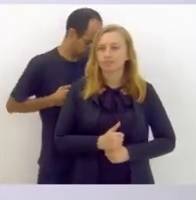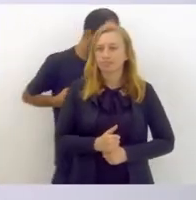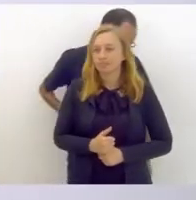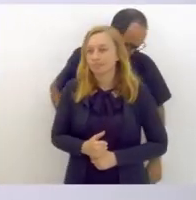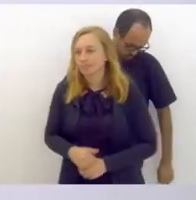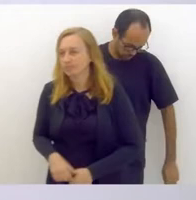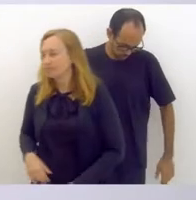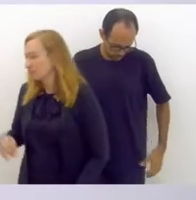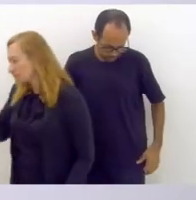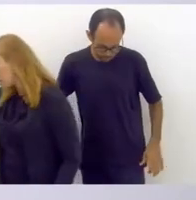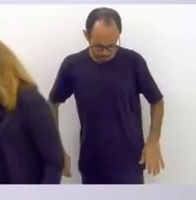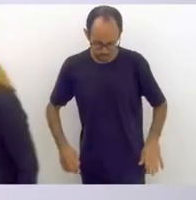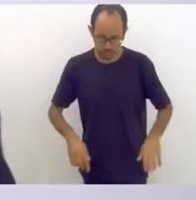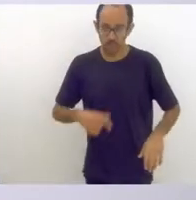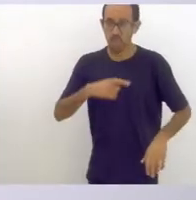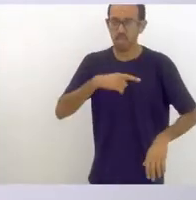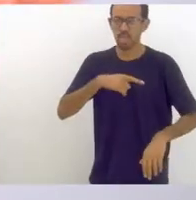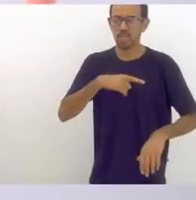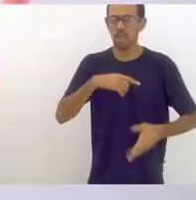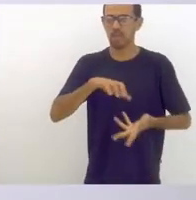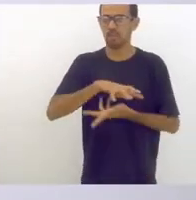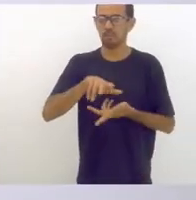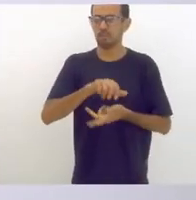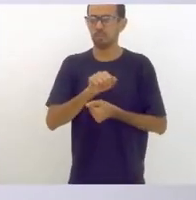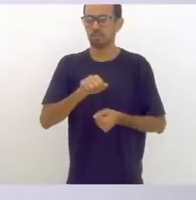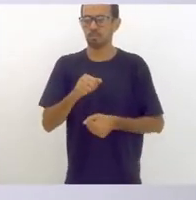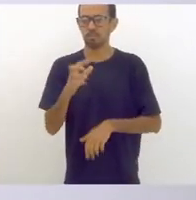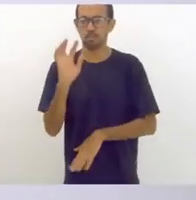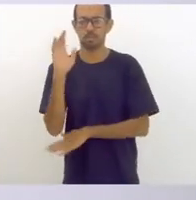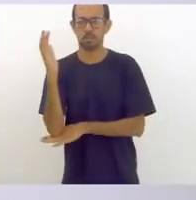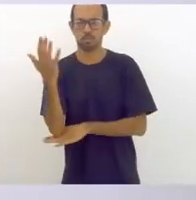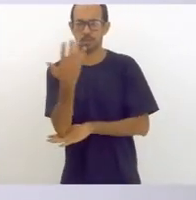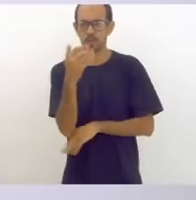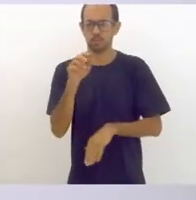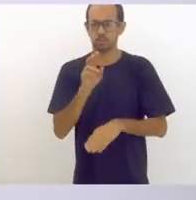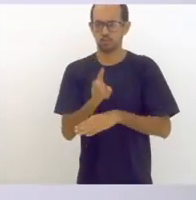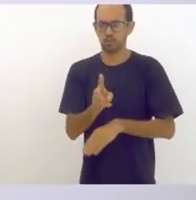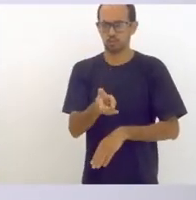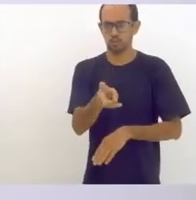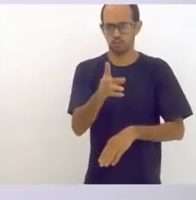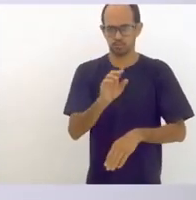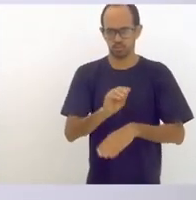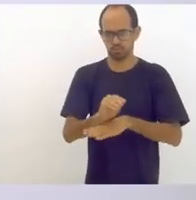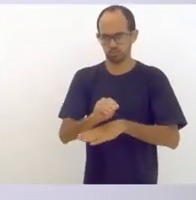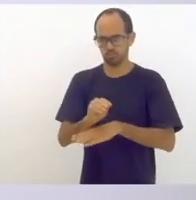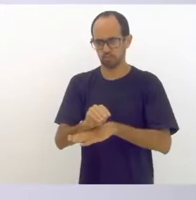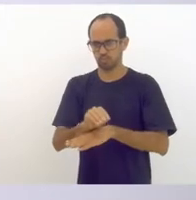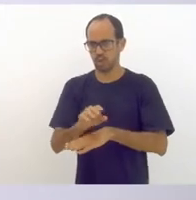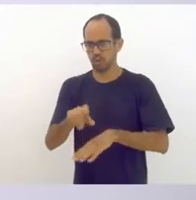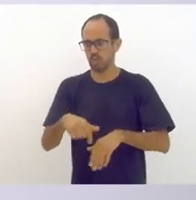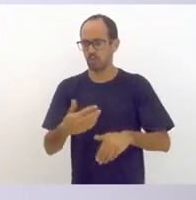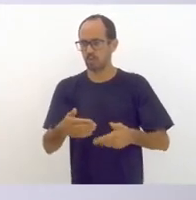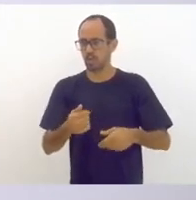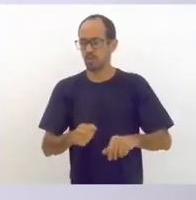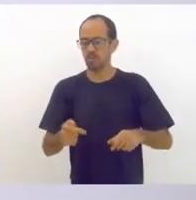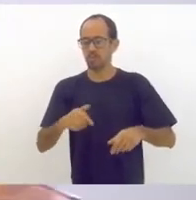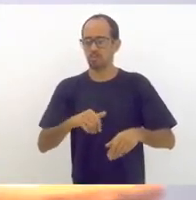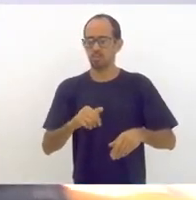industrial, você tem um meio ambiente preservado, você tem um percentual maior de ICMS. Não vou me alongar muito, faço votos a